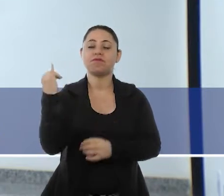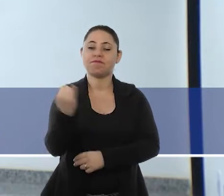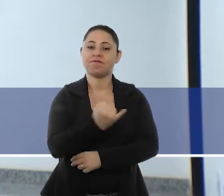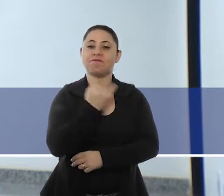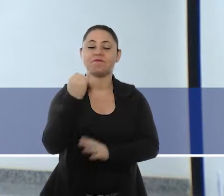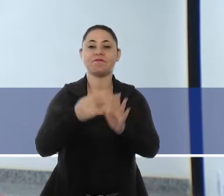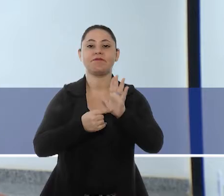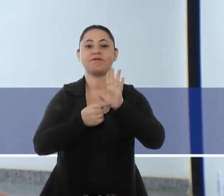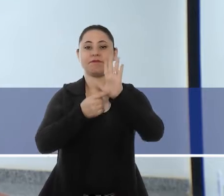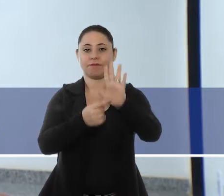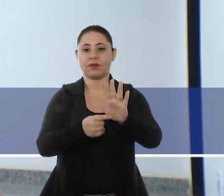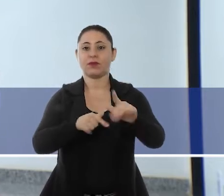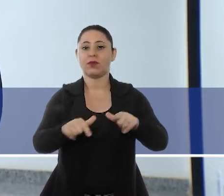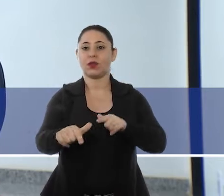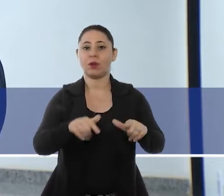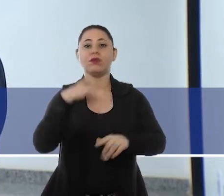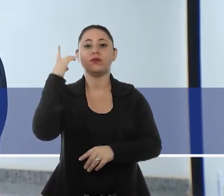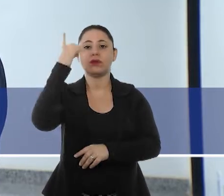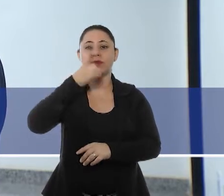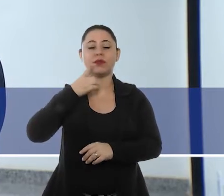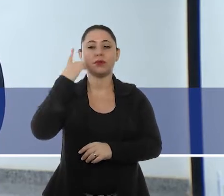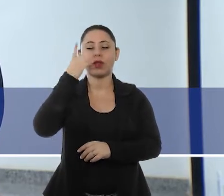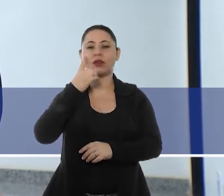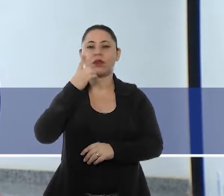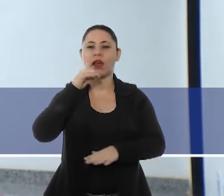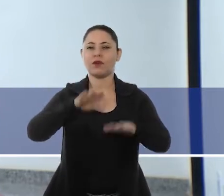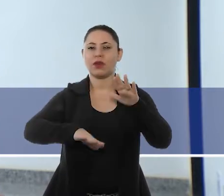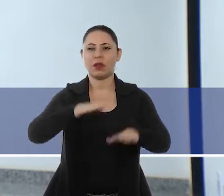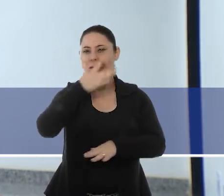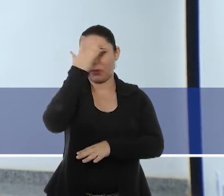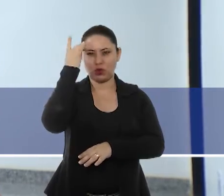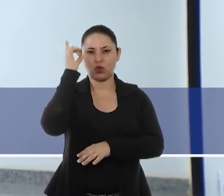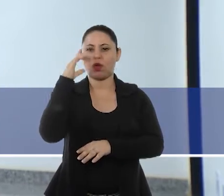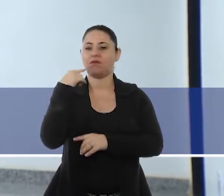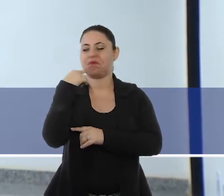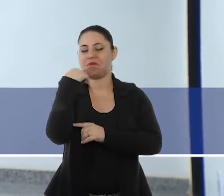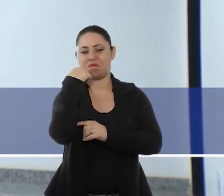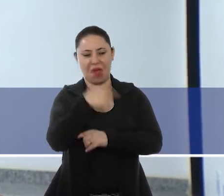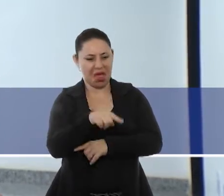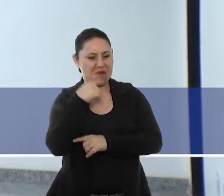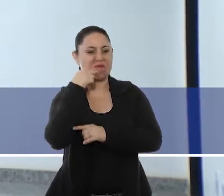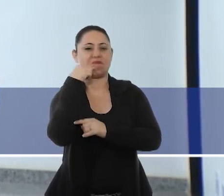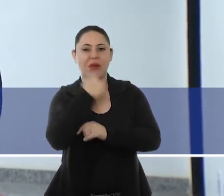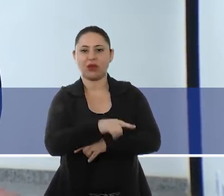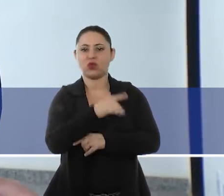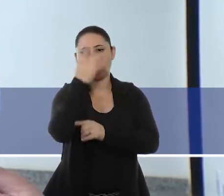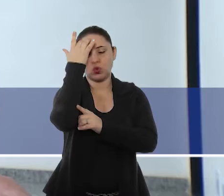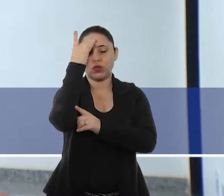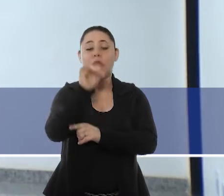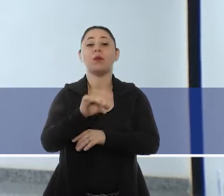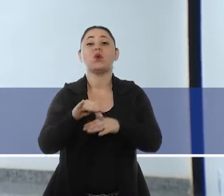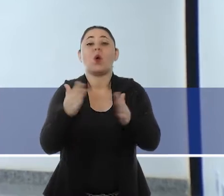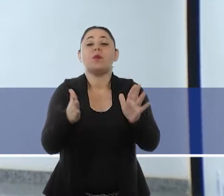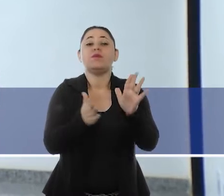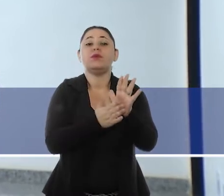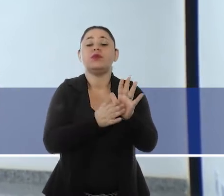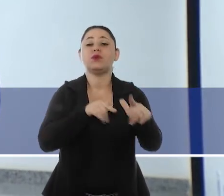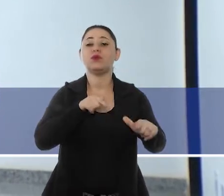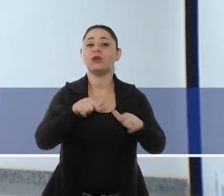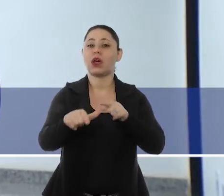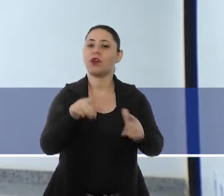possa mostrar o trabalho do deputado, que muitas vezes as pessoas só malham e não sabem